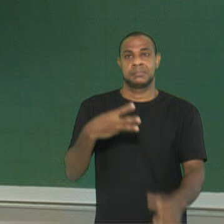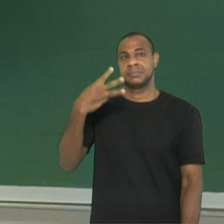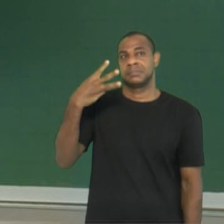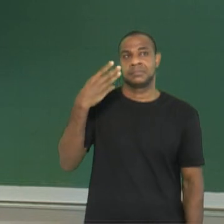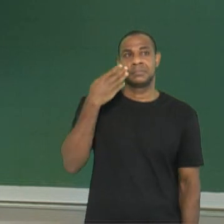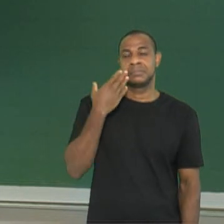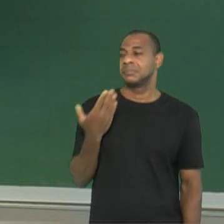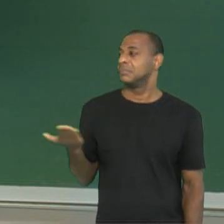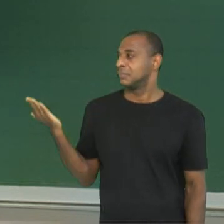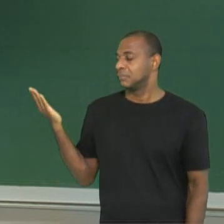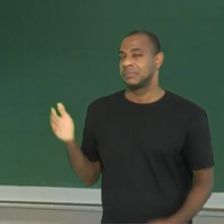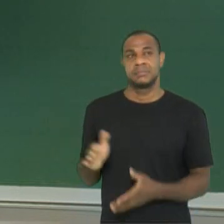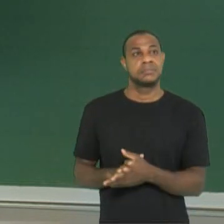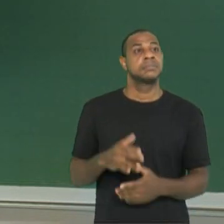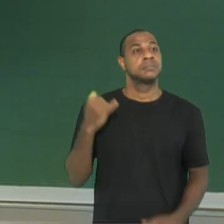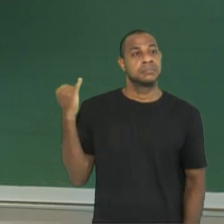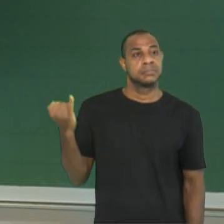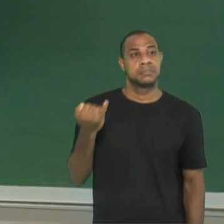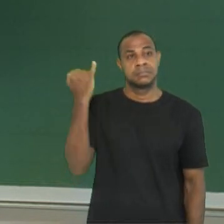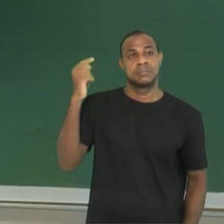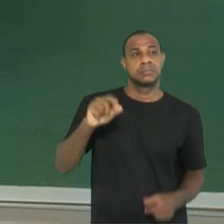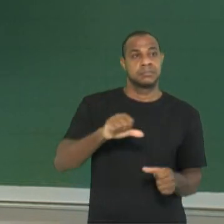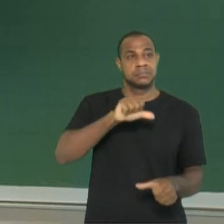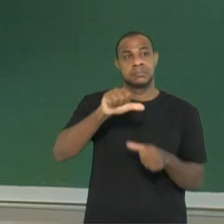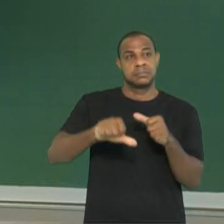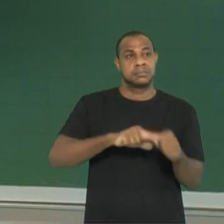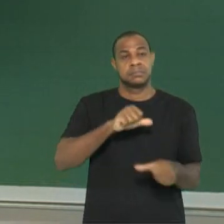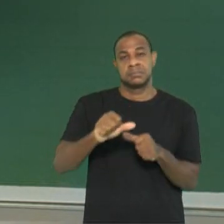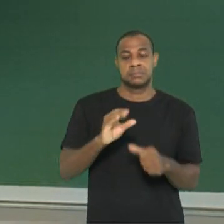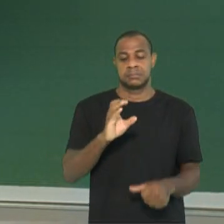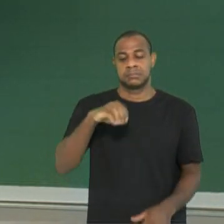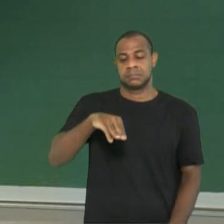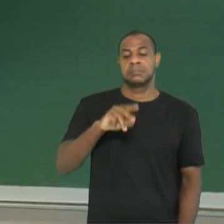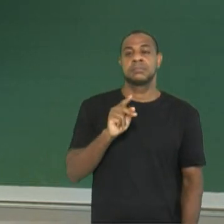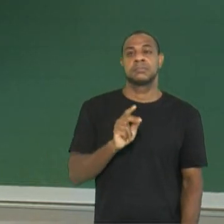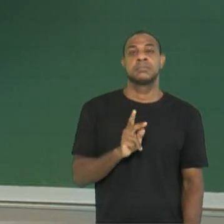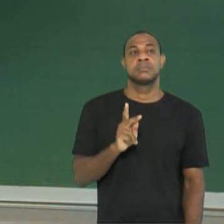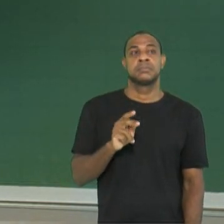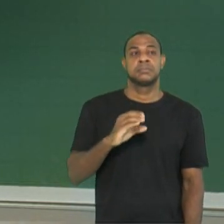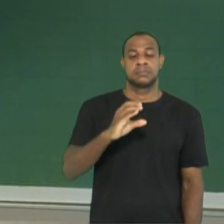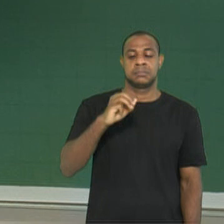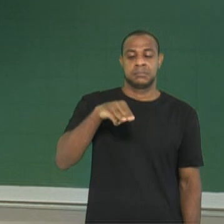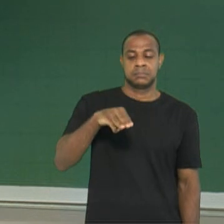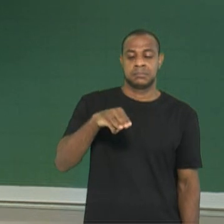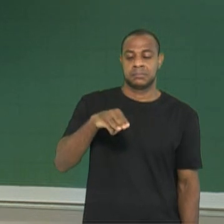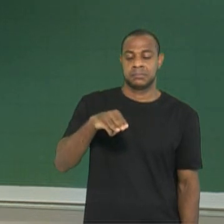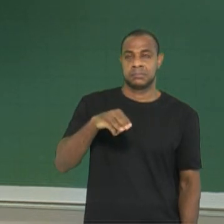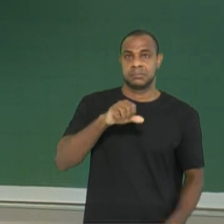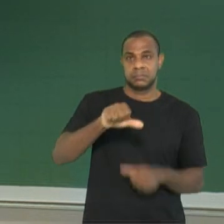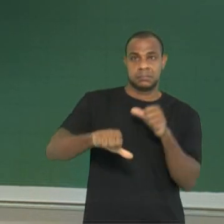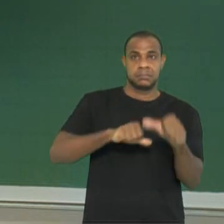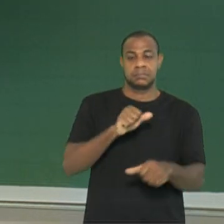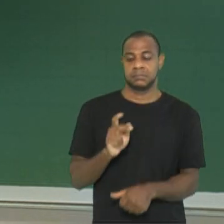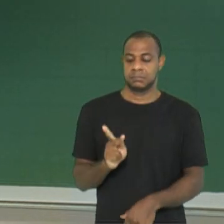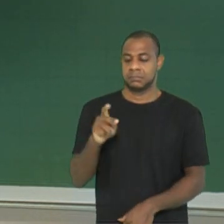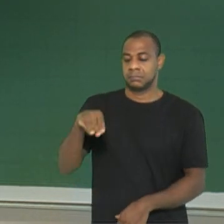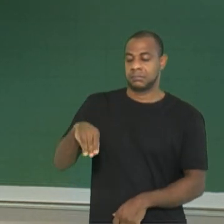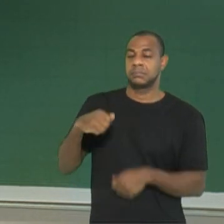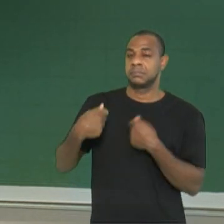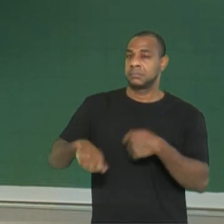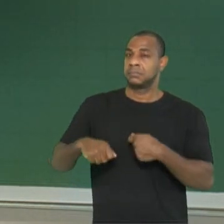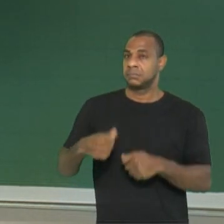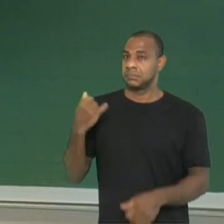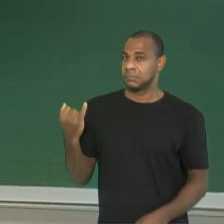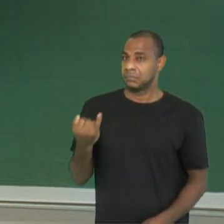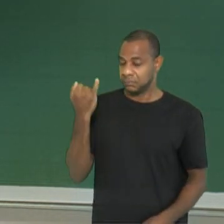Mas também é fundamental transformar centímetros em quilômetros. Quantos zeros que eu falei para você que desaparecem